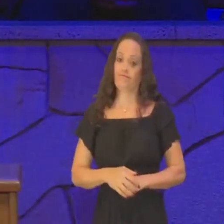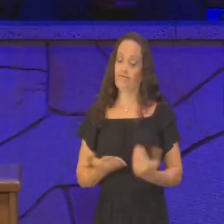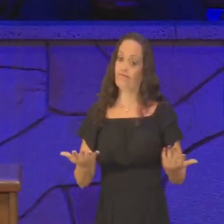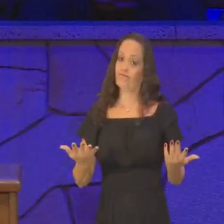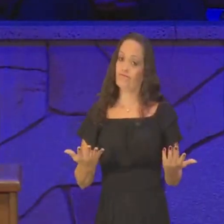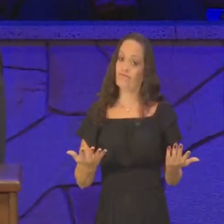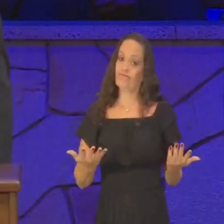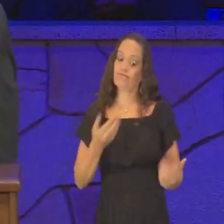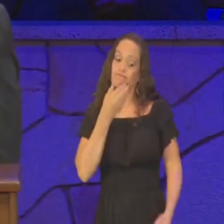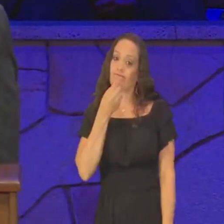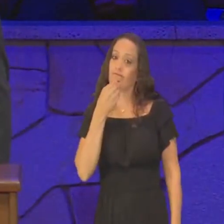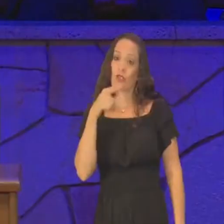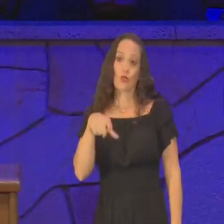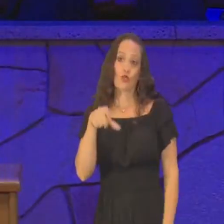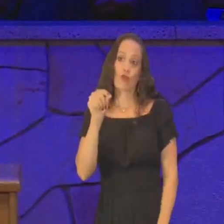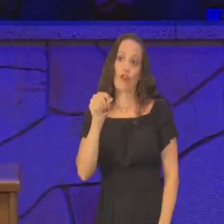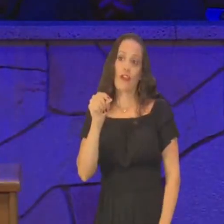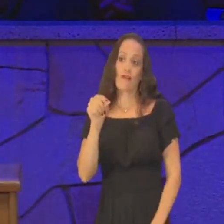Escolhas que nós fazemos.